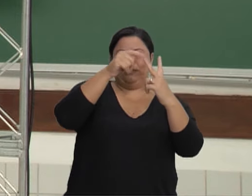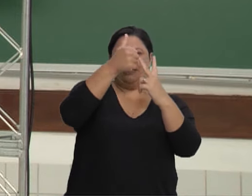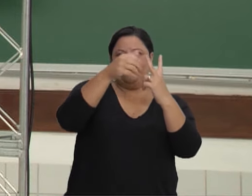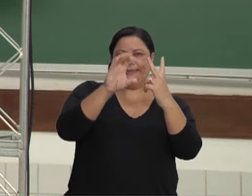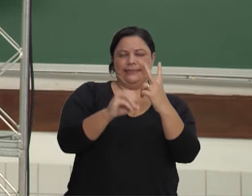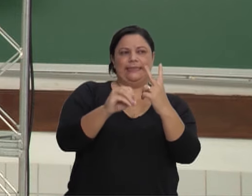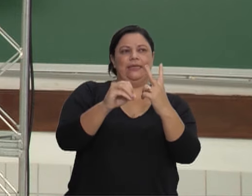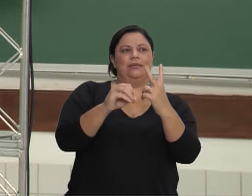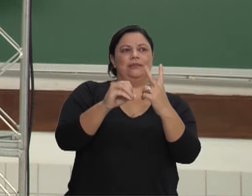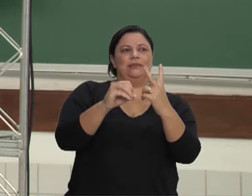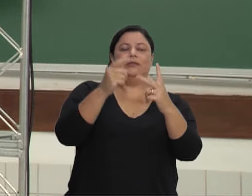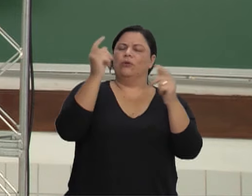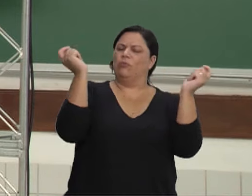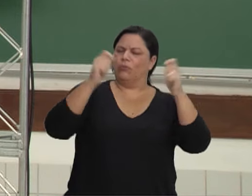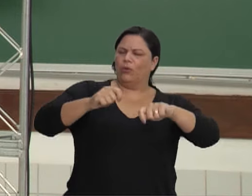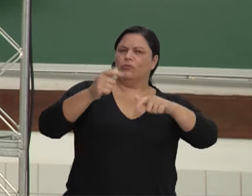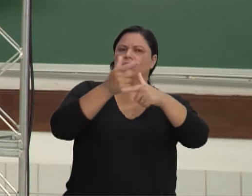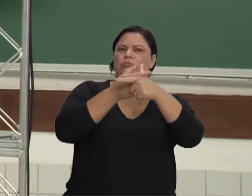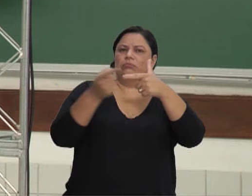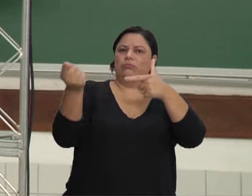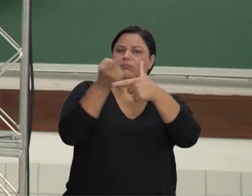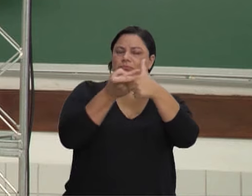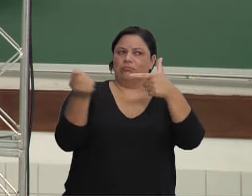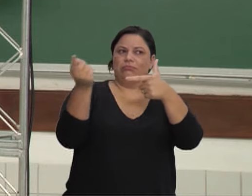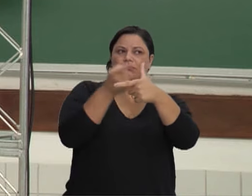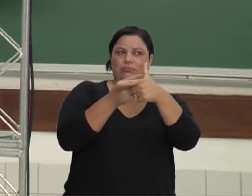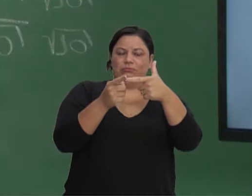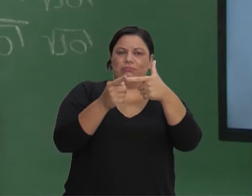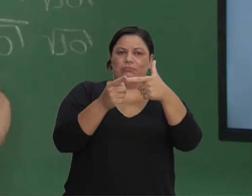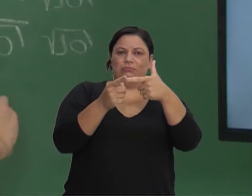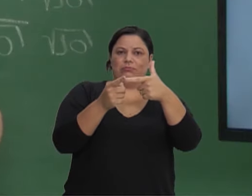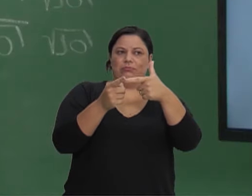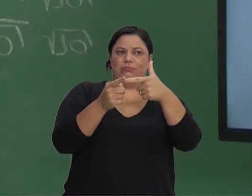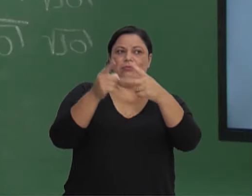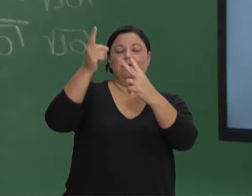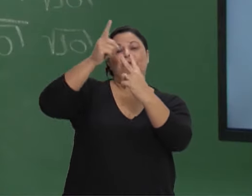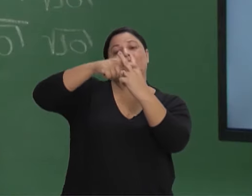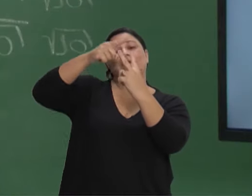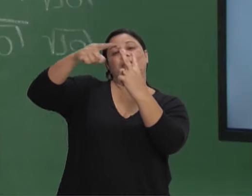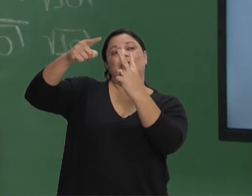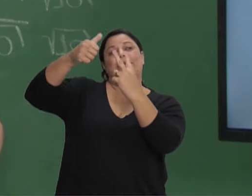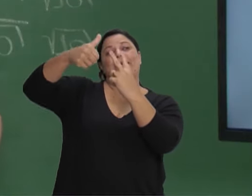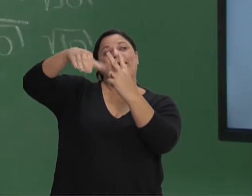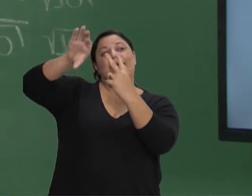ficar com 1 raiz de 10